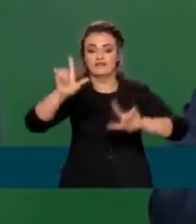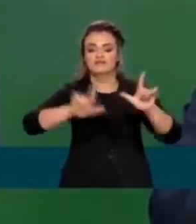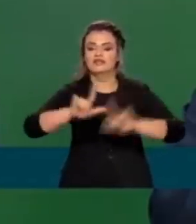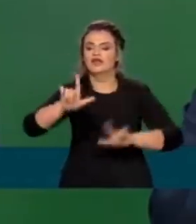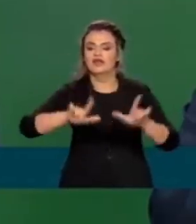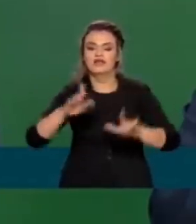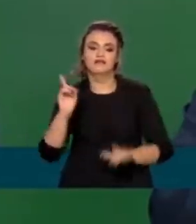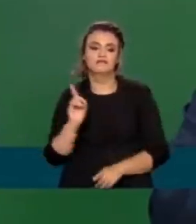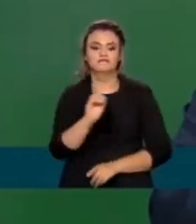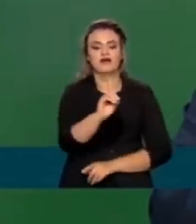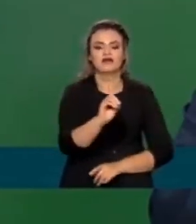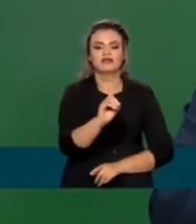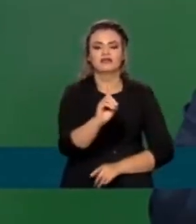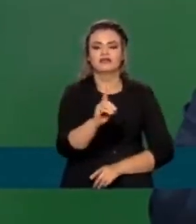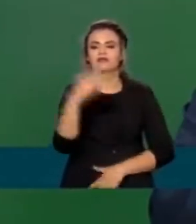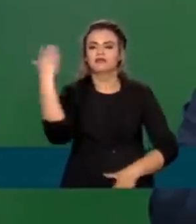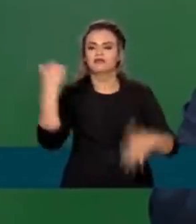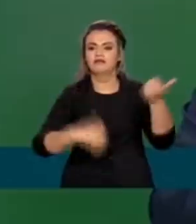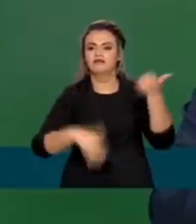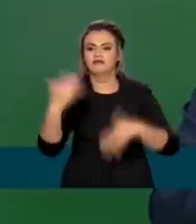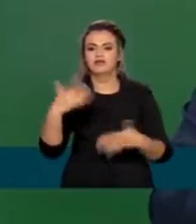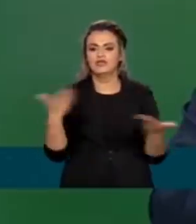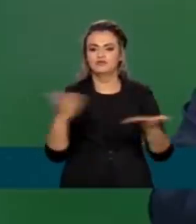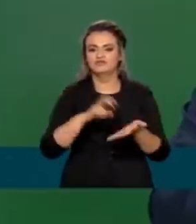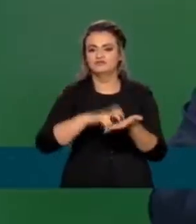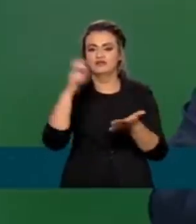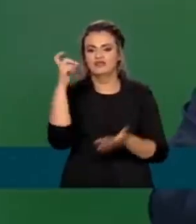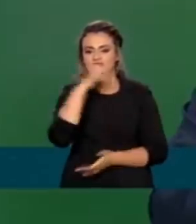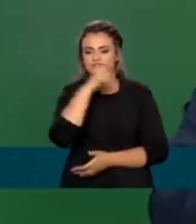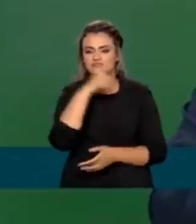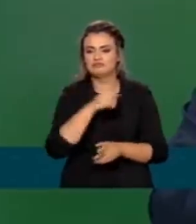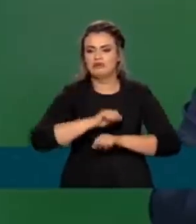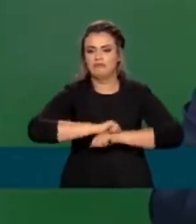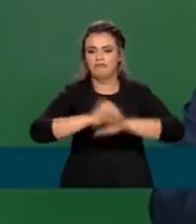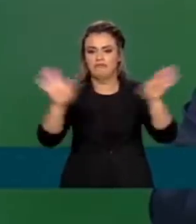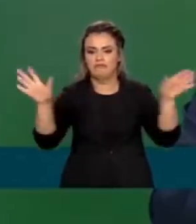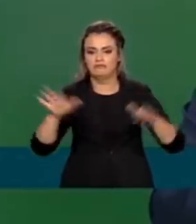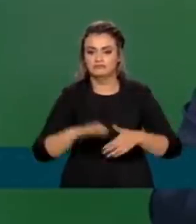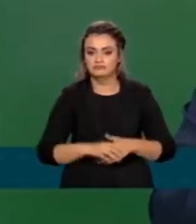televisão e fazer o que ele fez hoje de manhã.